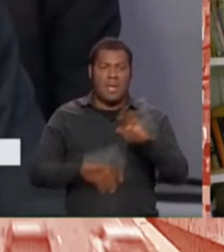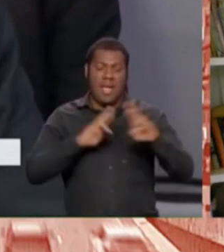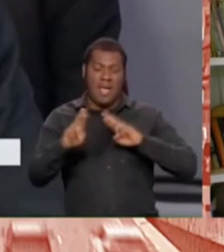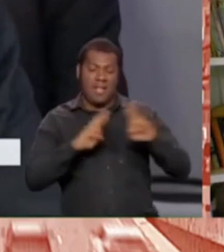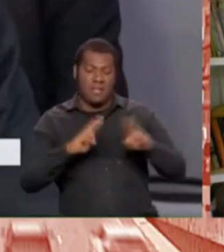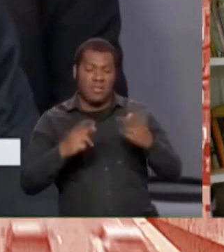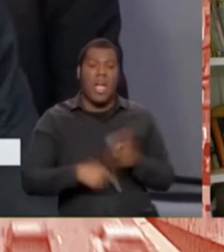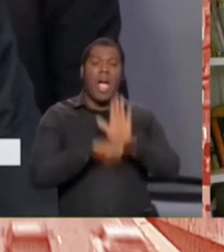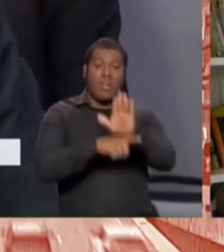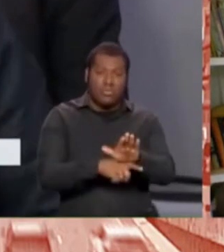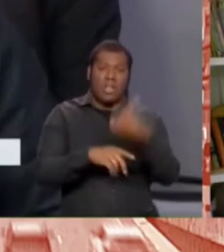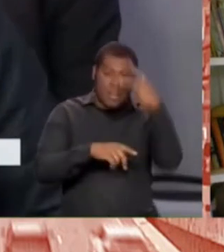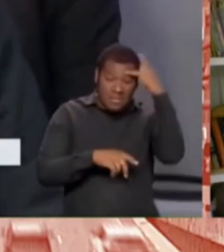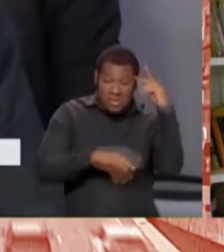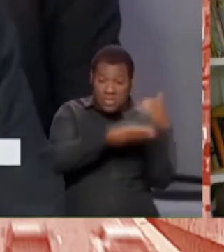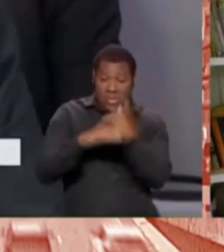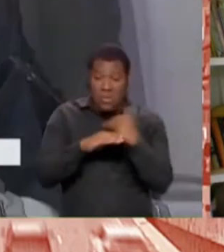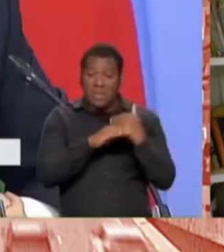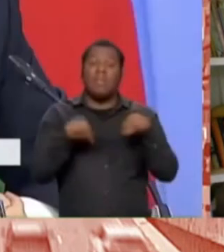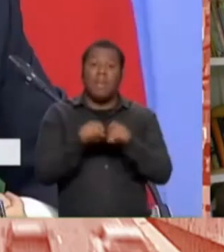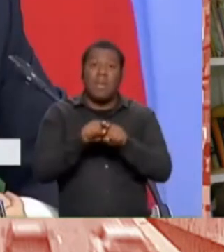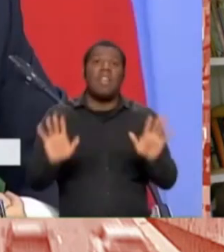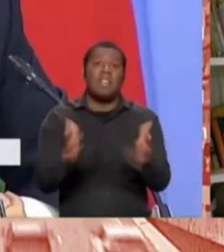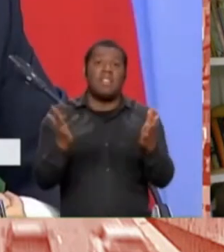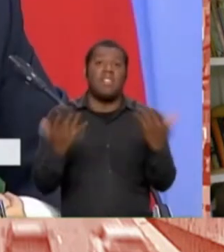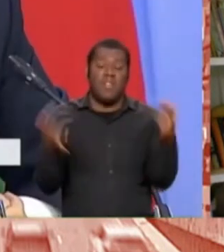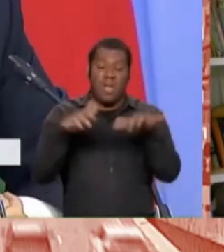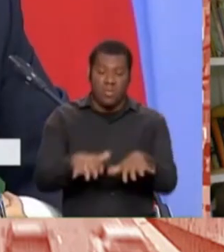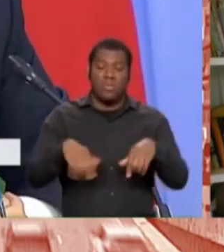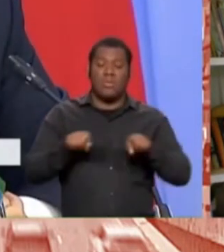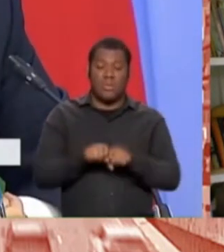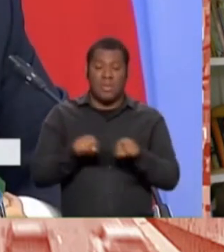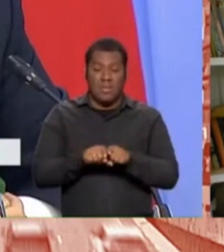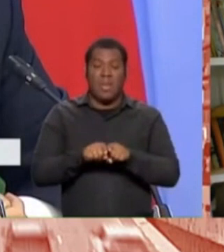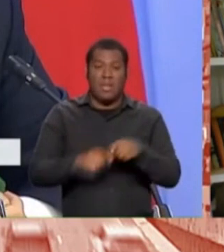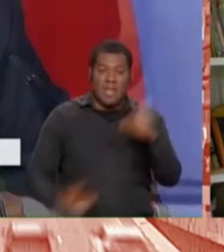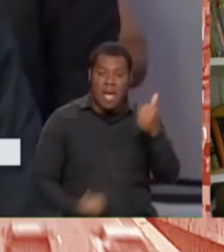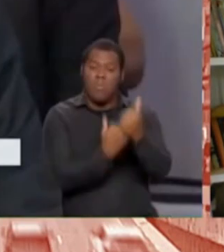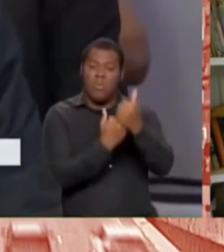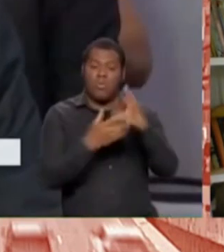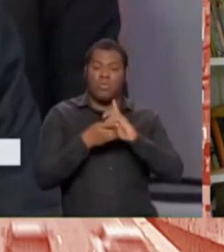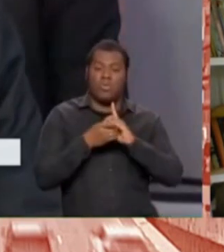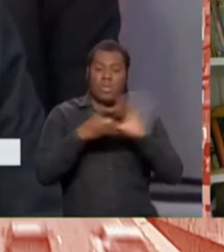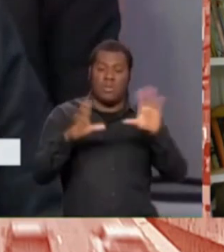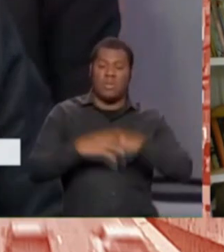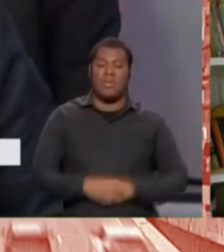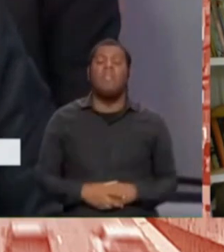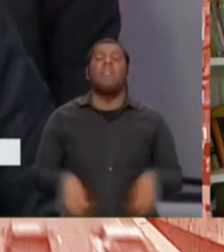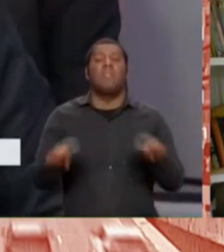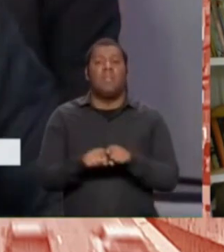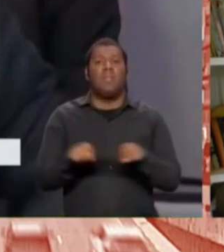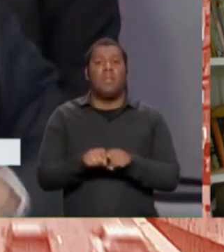precisam sair dessa posição de fornecedores de matéria-prima. Por exemplo, essas cláusulas da União Europeia,